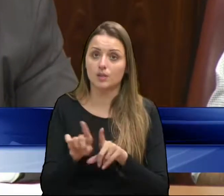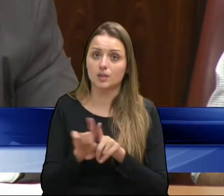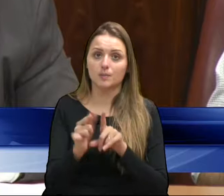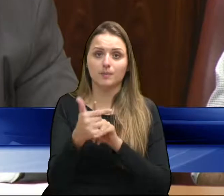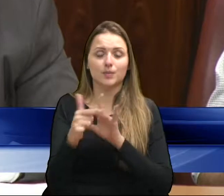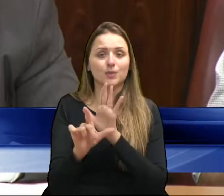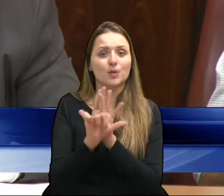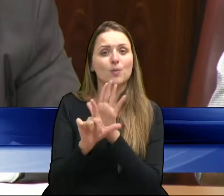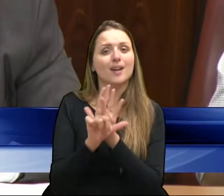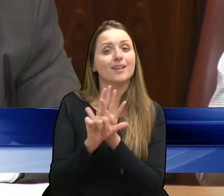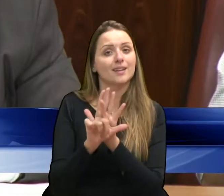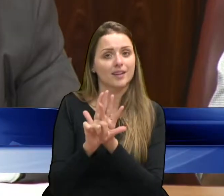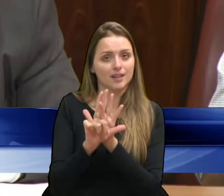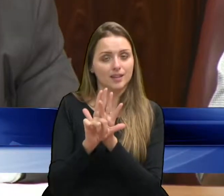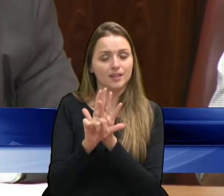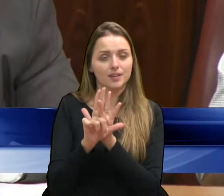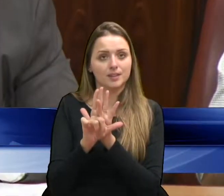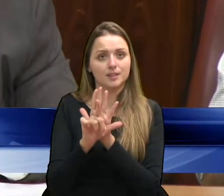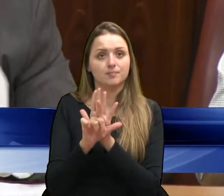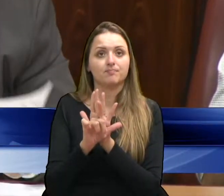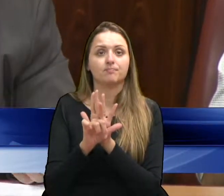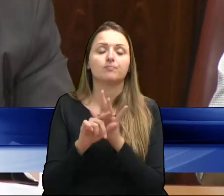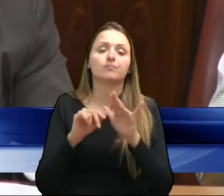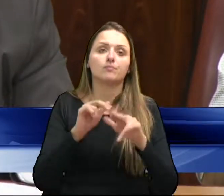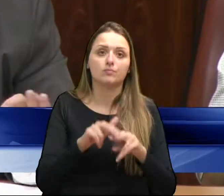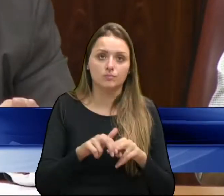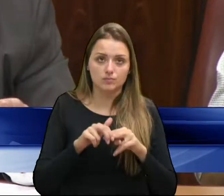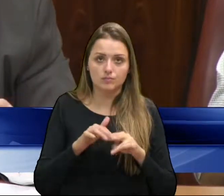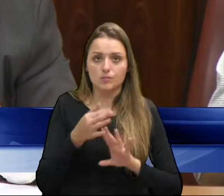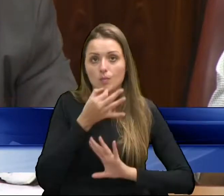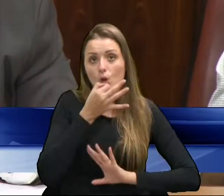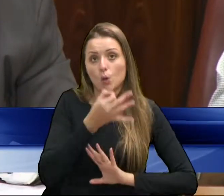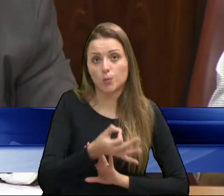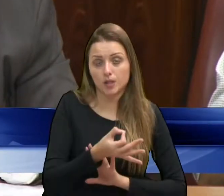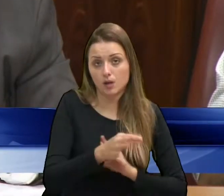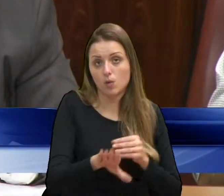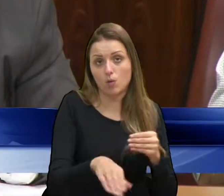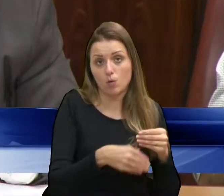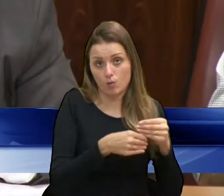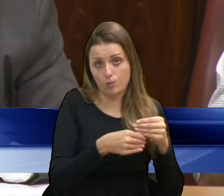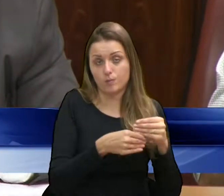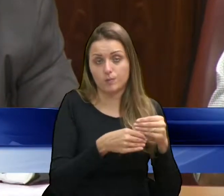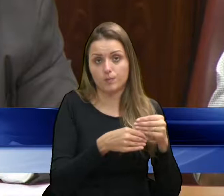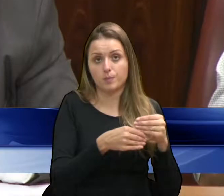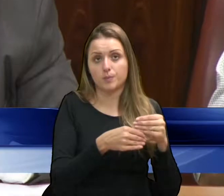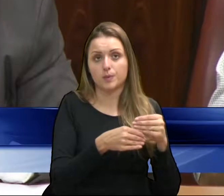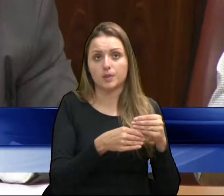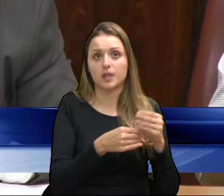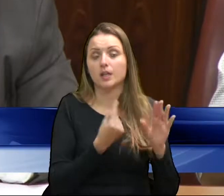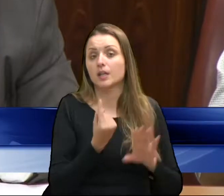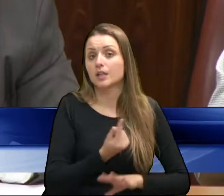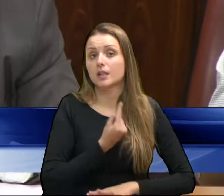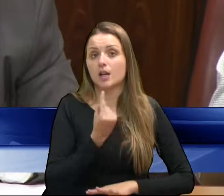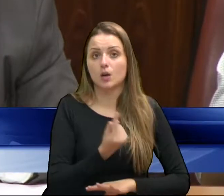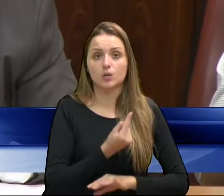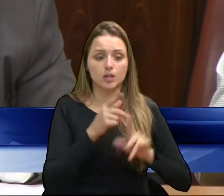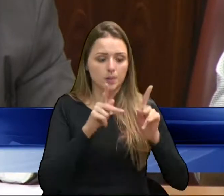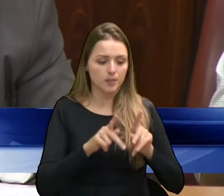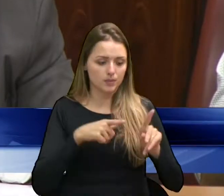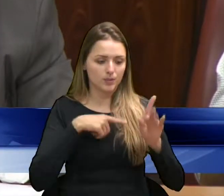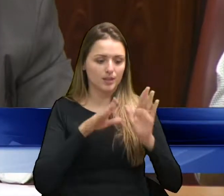legislação. Então, sugerimos esse adendo, essa sugestão legislativa, que o único beneficiado é a